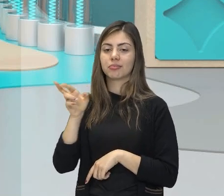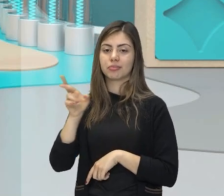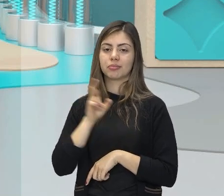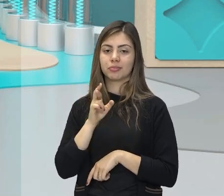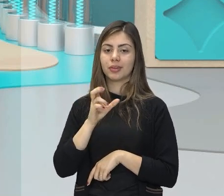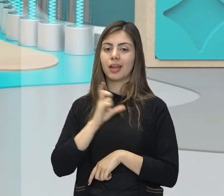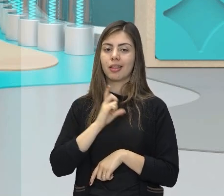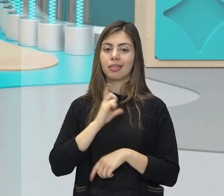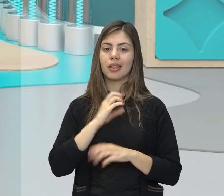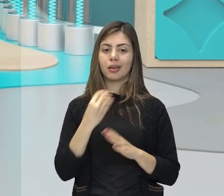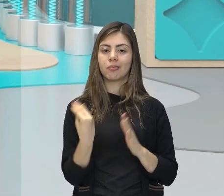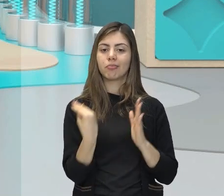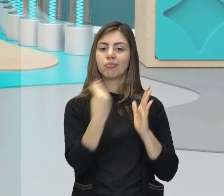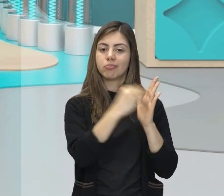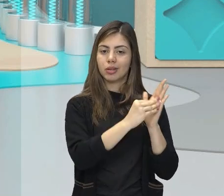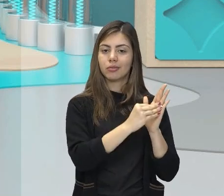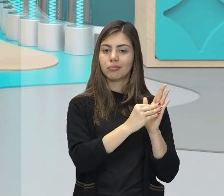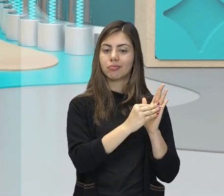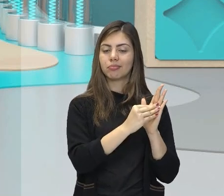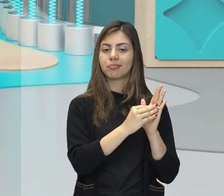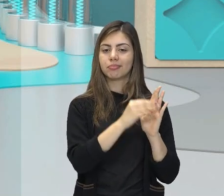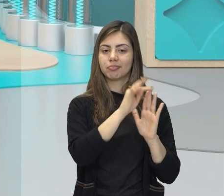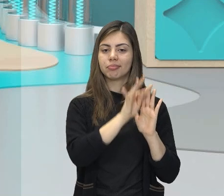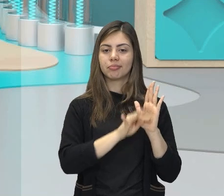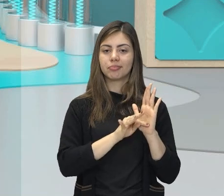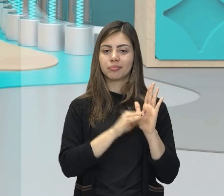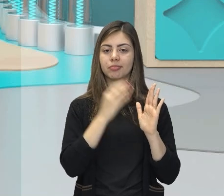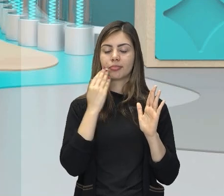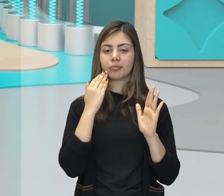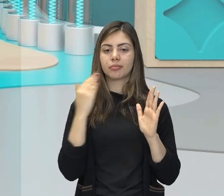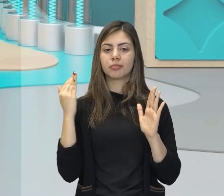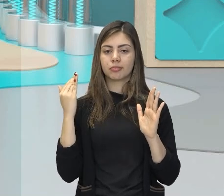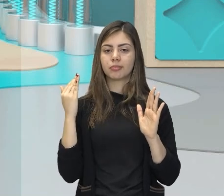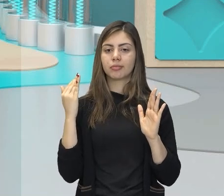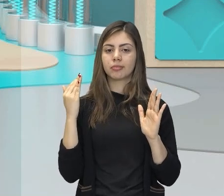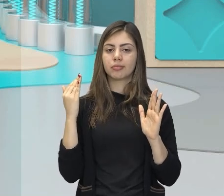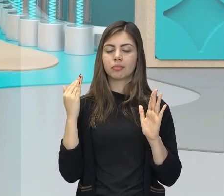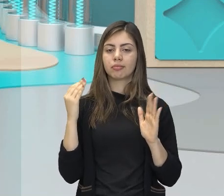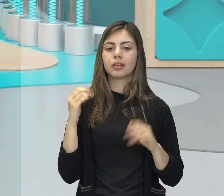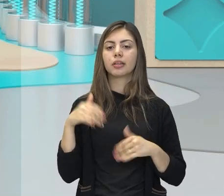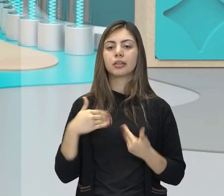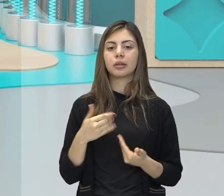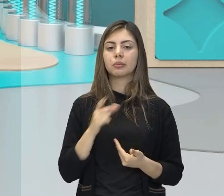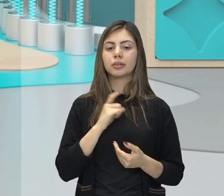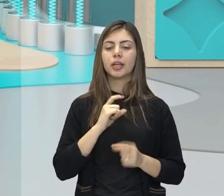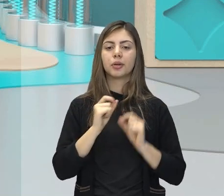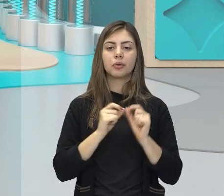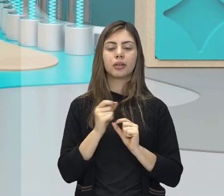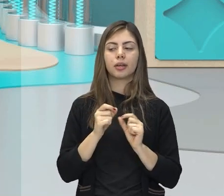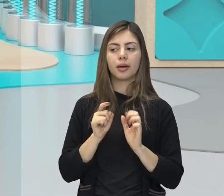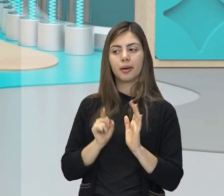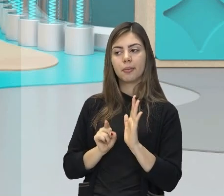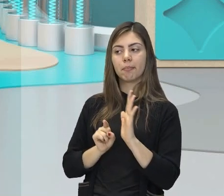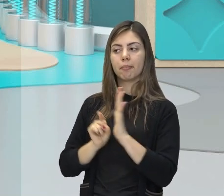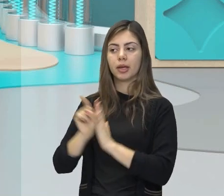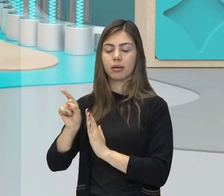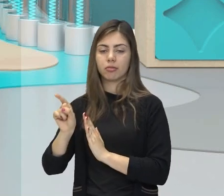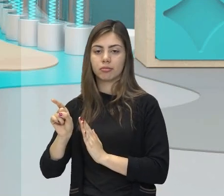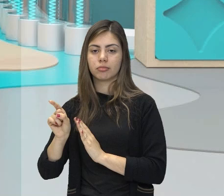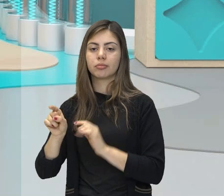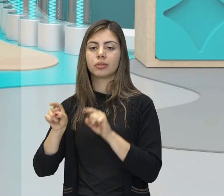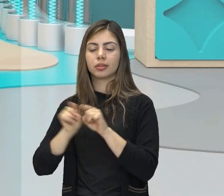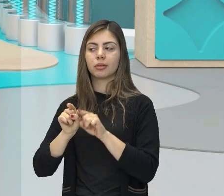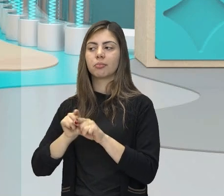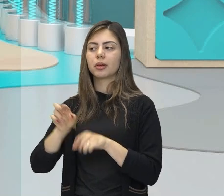vão ganhar esse formato aqui, não é? Em que há o momento ali da pergunta da entrevistadora e há